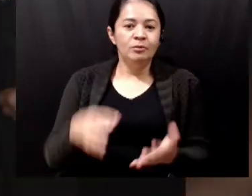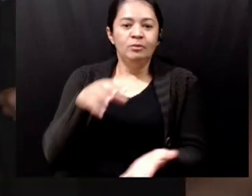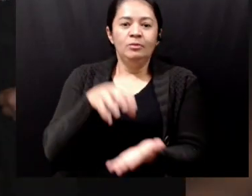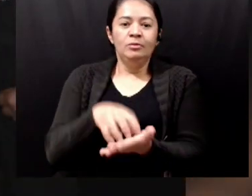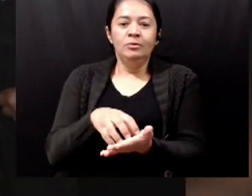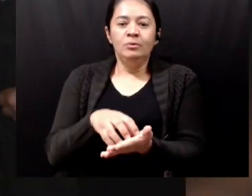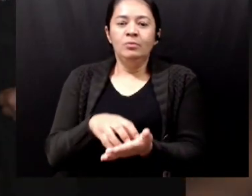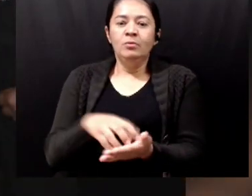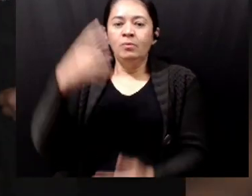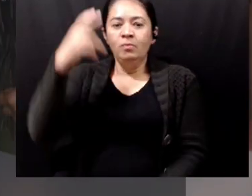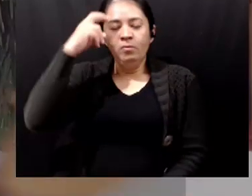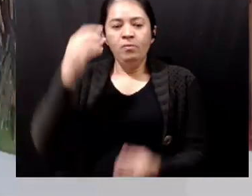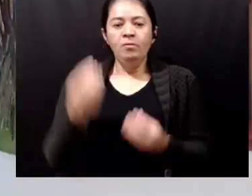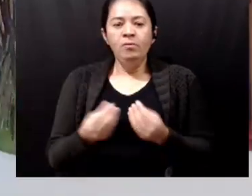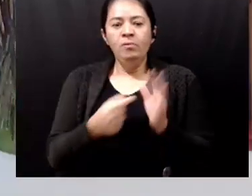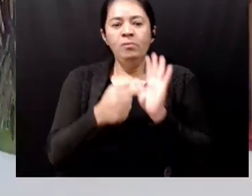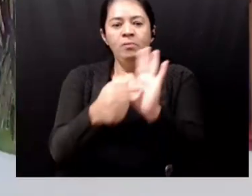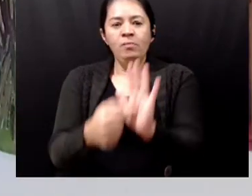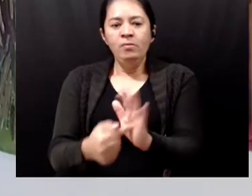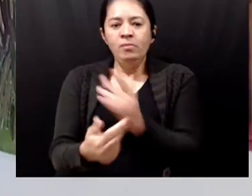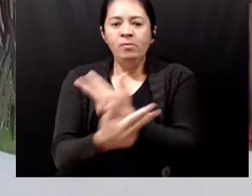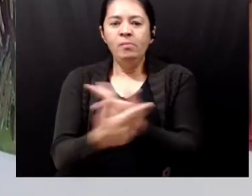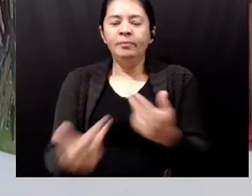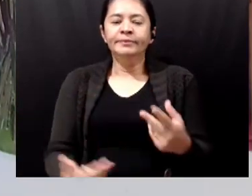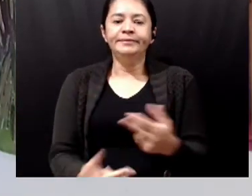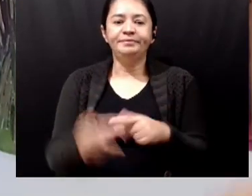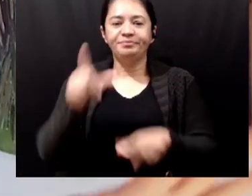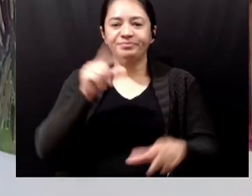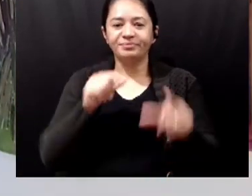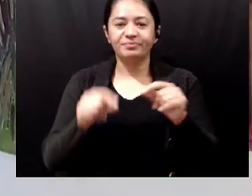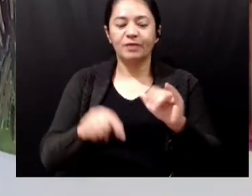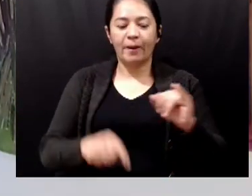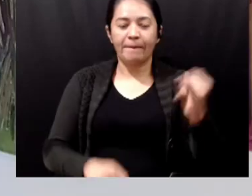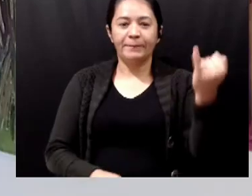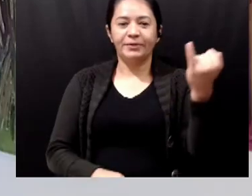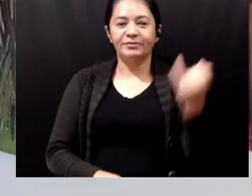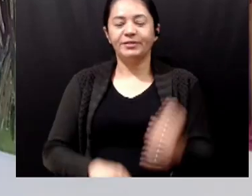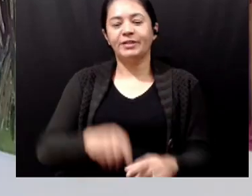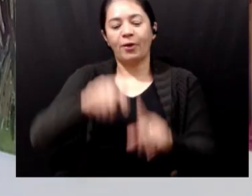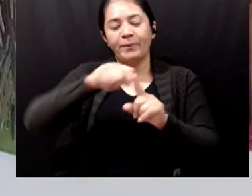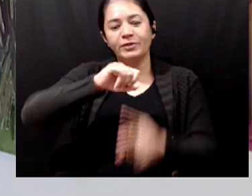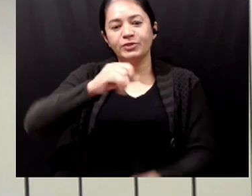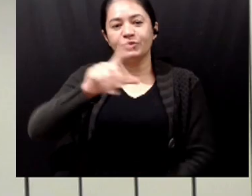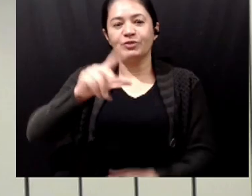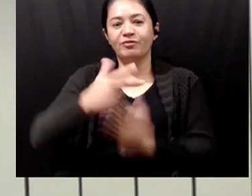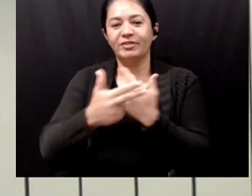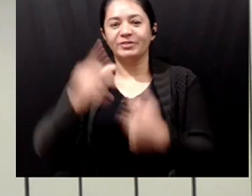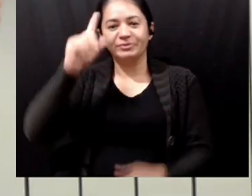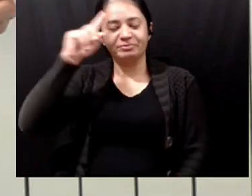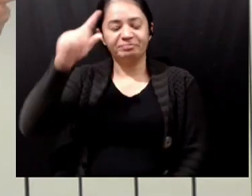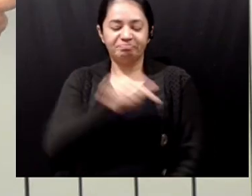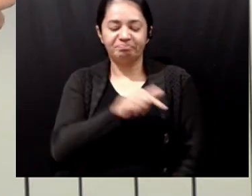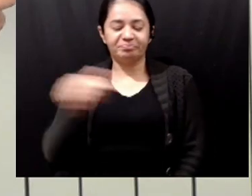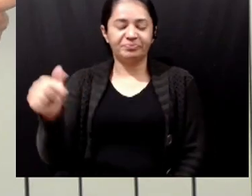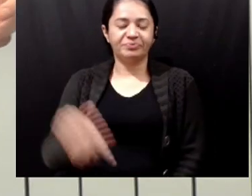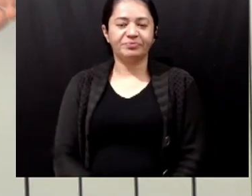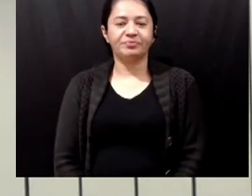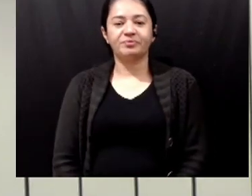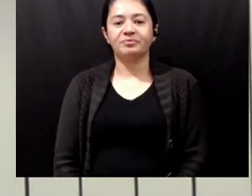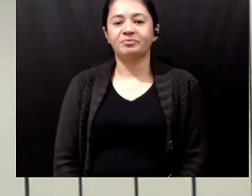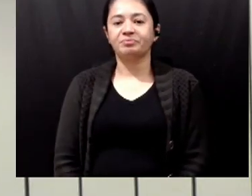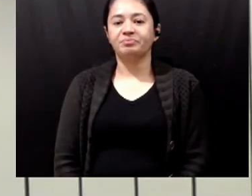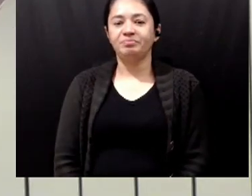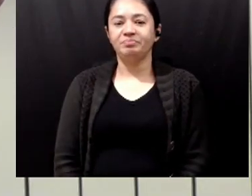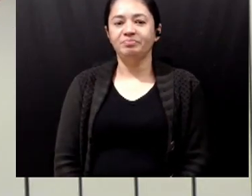oferecendo aí diversas opções para vir aproveitar o julho em diversos dias da semana. E para quem quiser